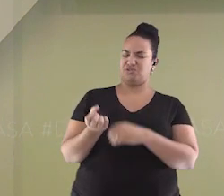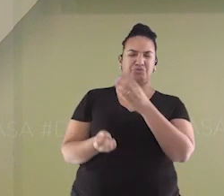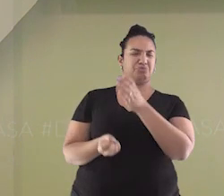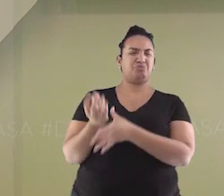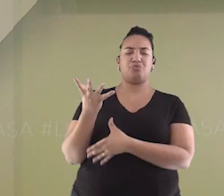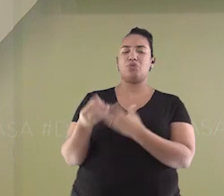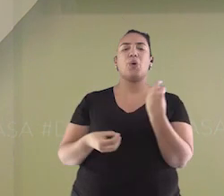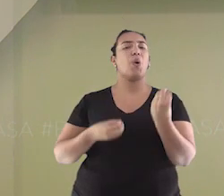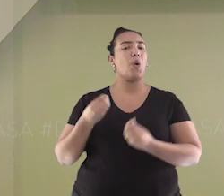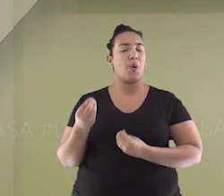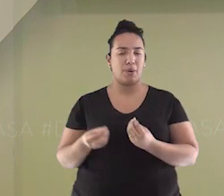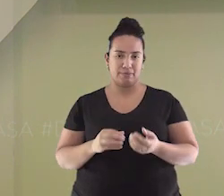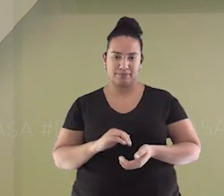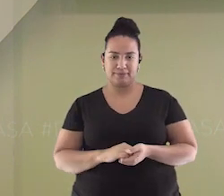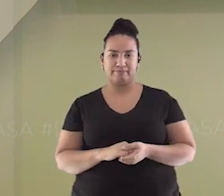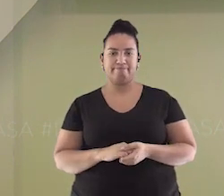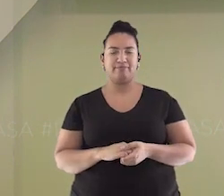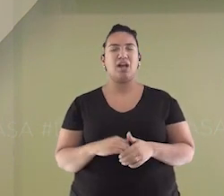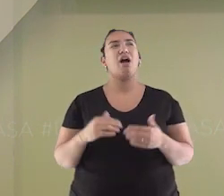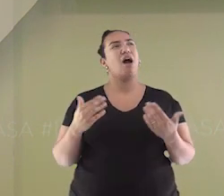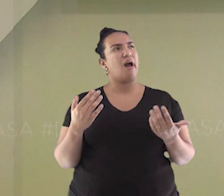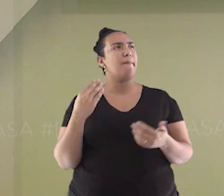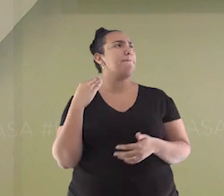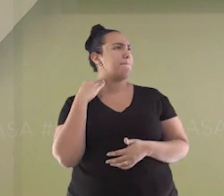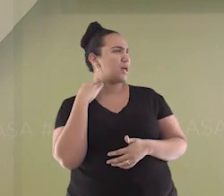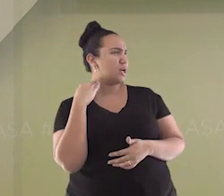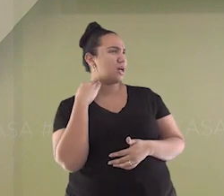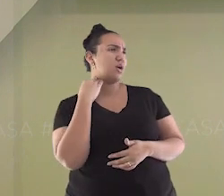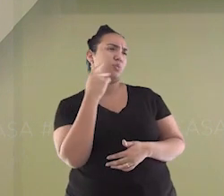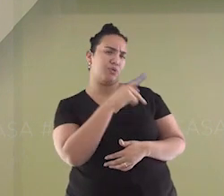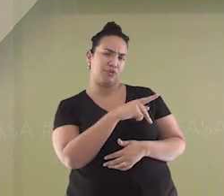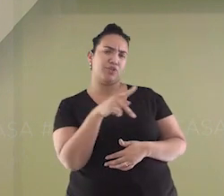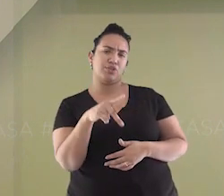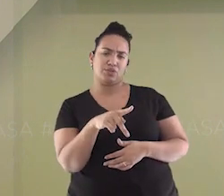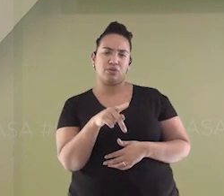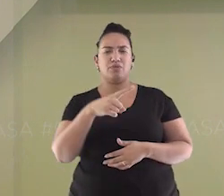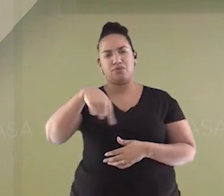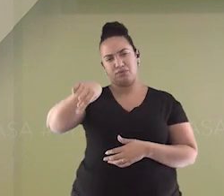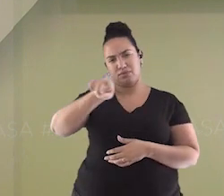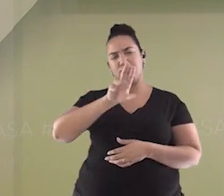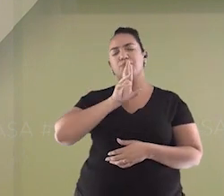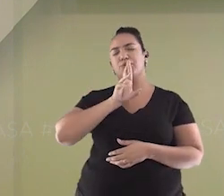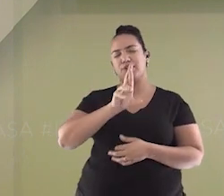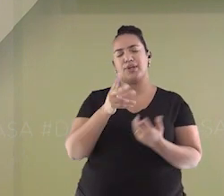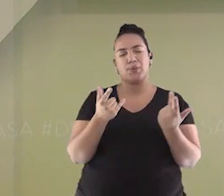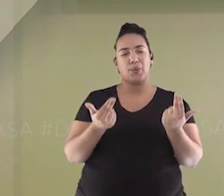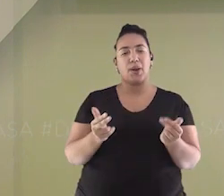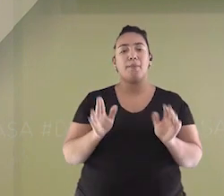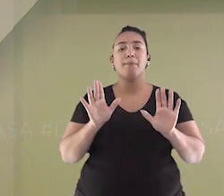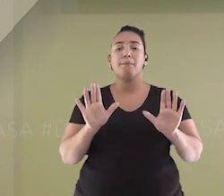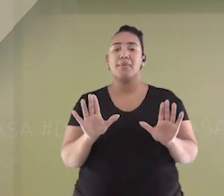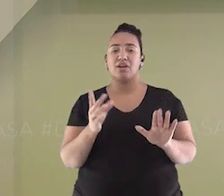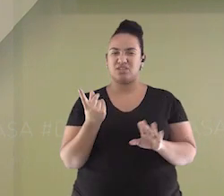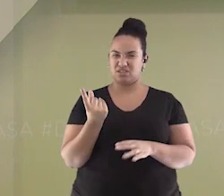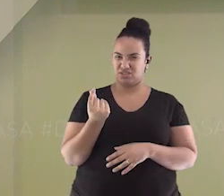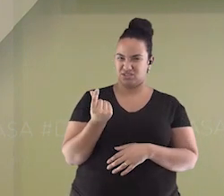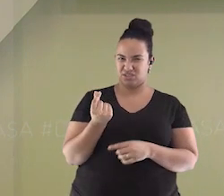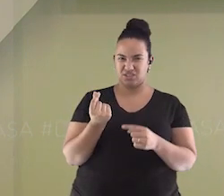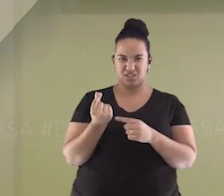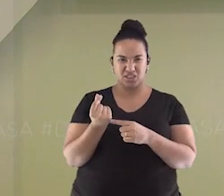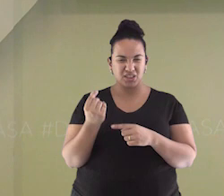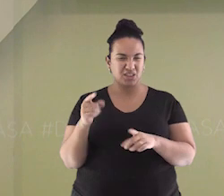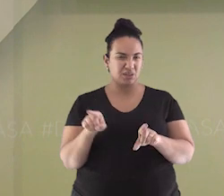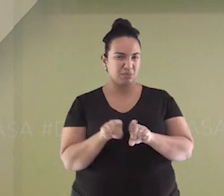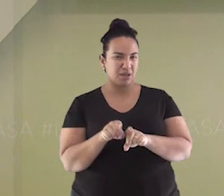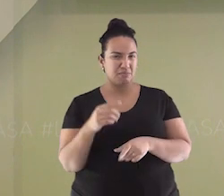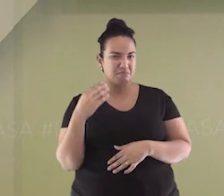dinheiro? Ah, vem do banco, né, professora? Você deve ter respondido bem assim aí em casa. Mas será que o dinheiro